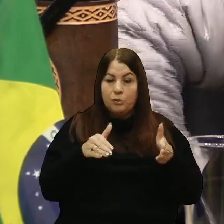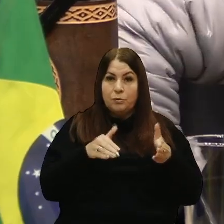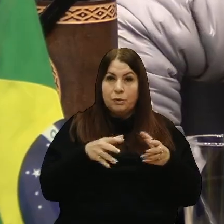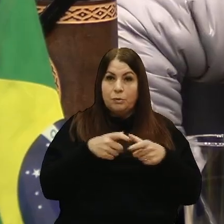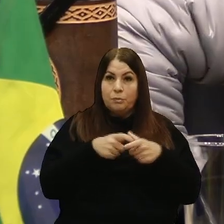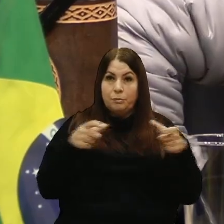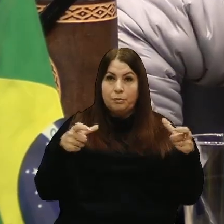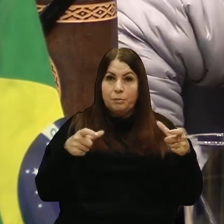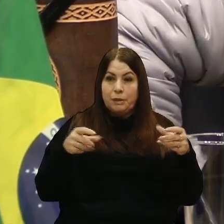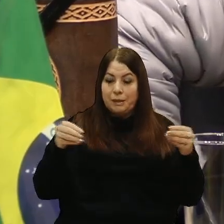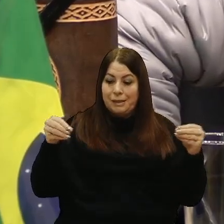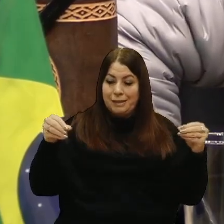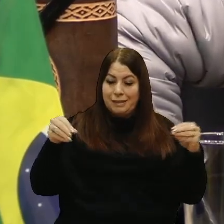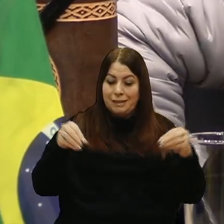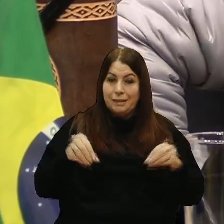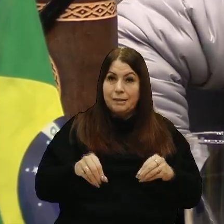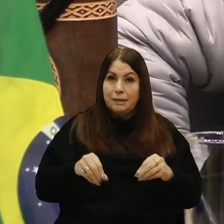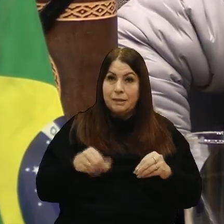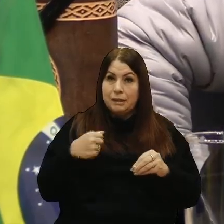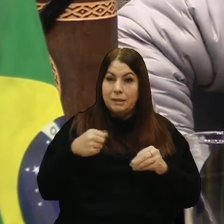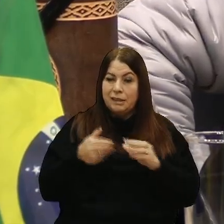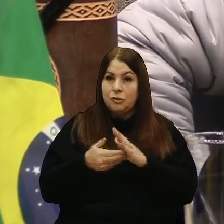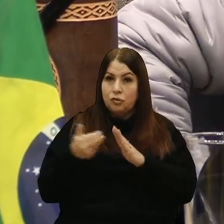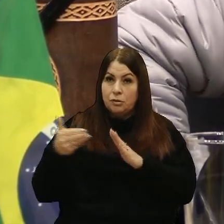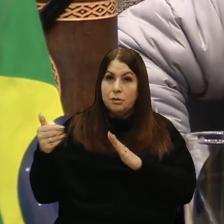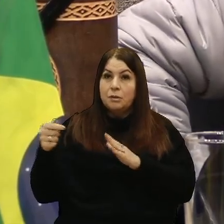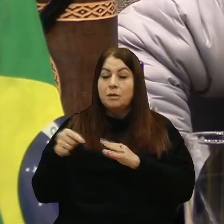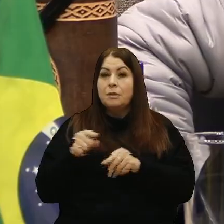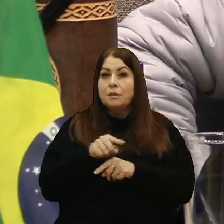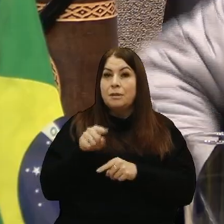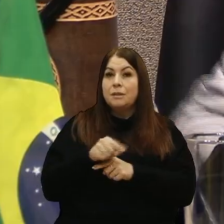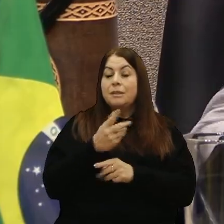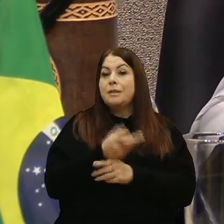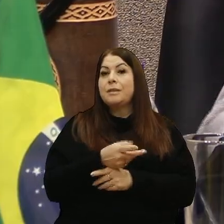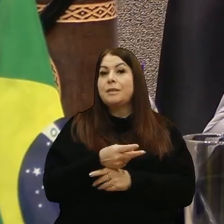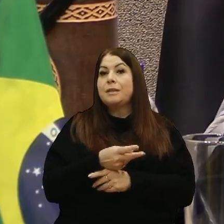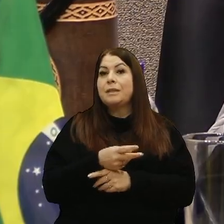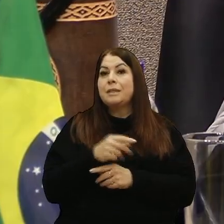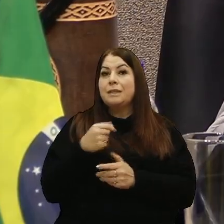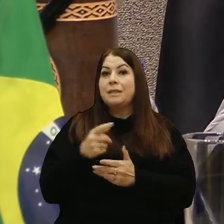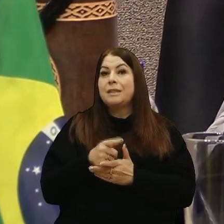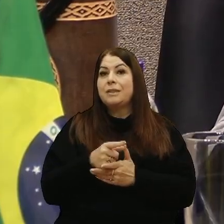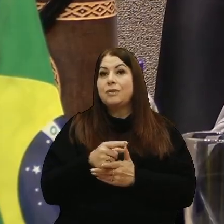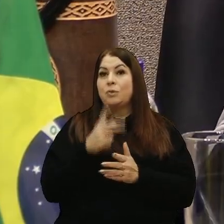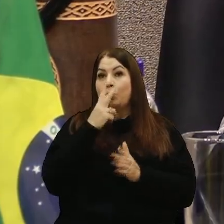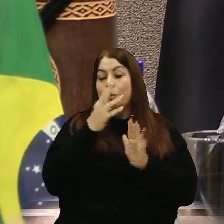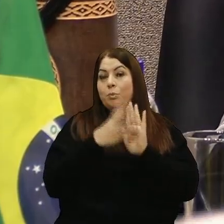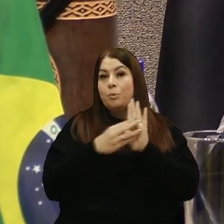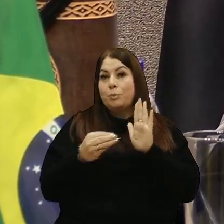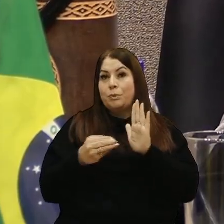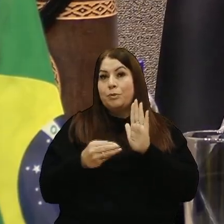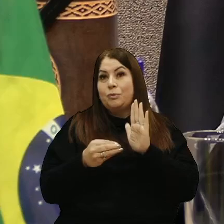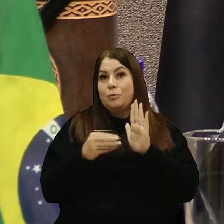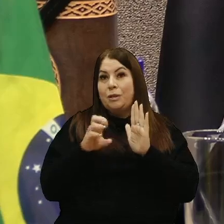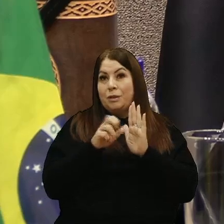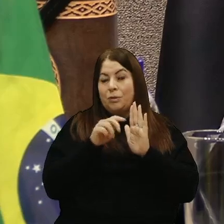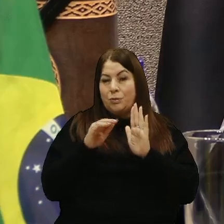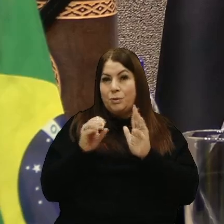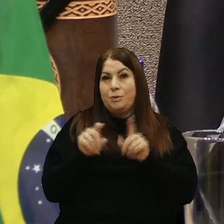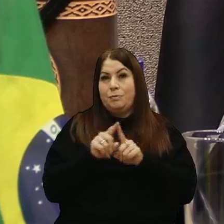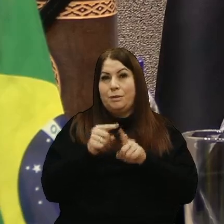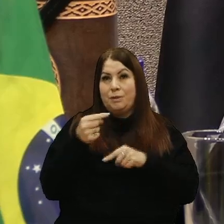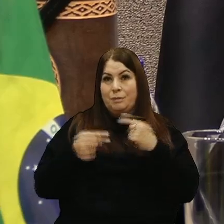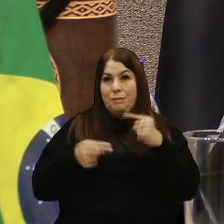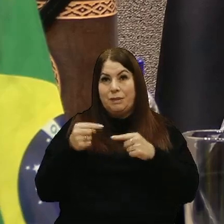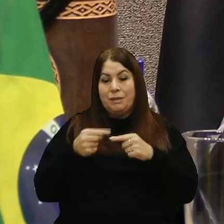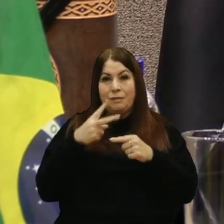ampliando a erosão e a necessidade de desassoreamento. A grande questão é que o desassoreamento não pode ser num modelo que amplia a erosão. Esse é o problema desse debate, né,